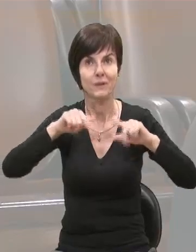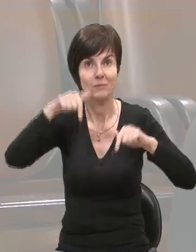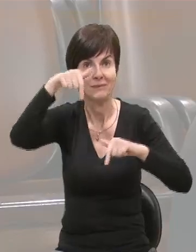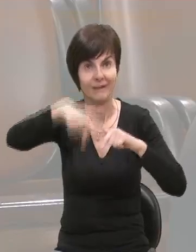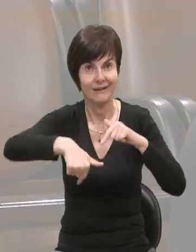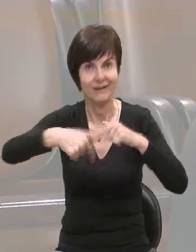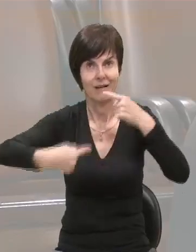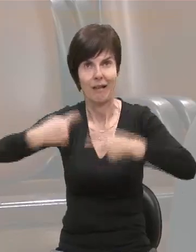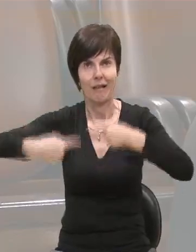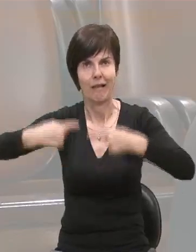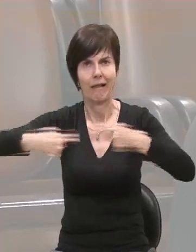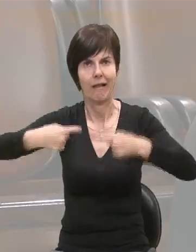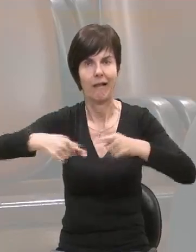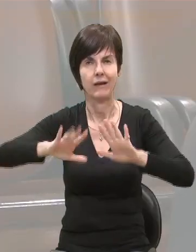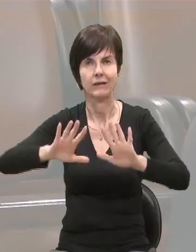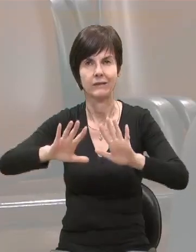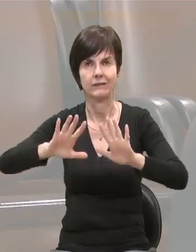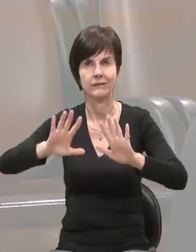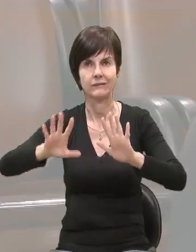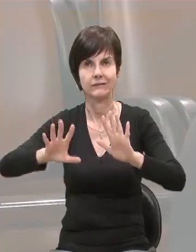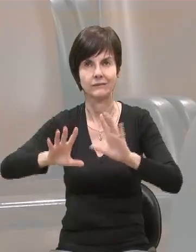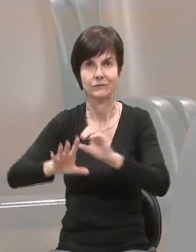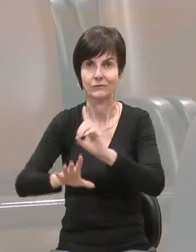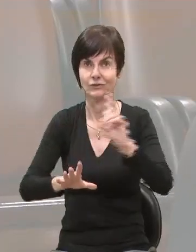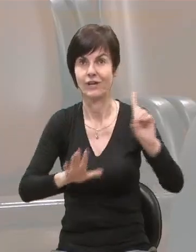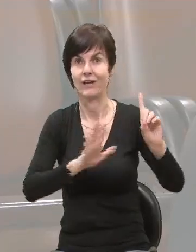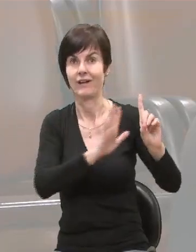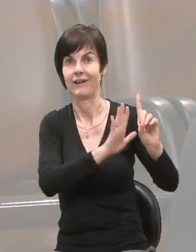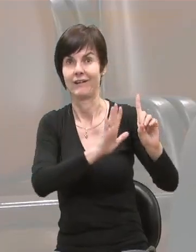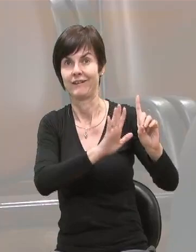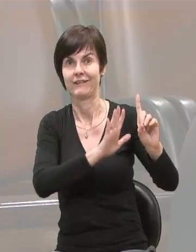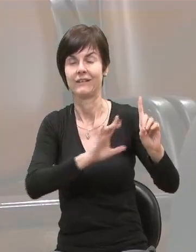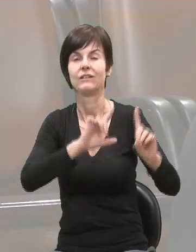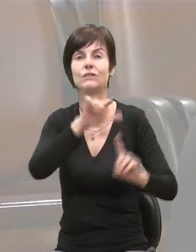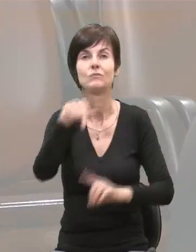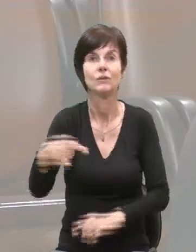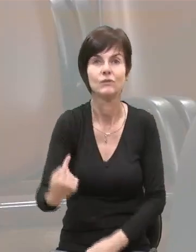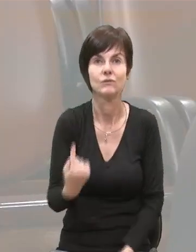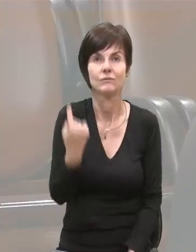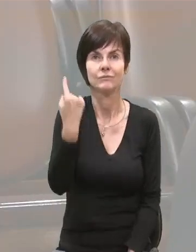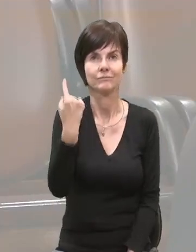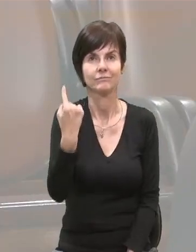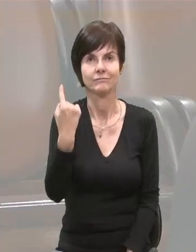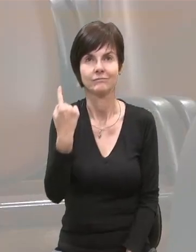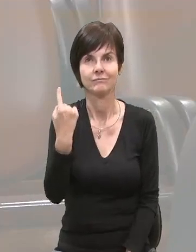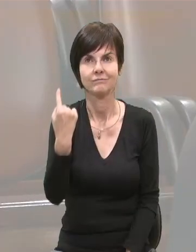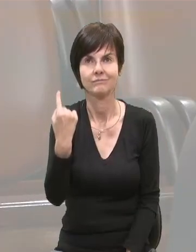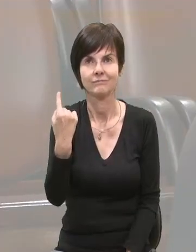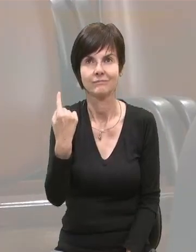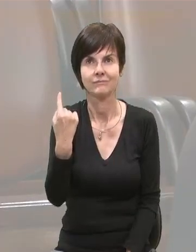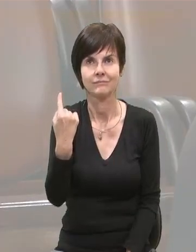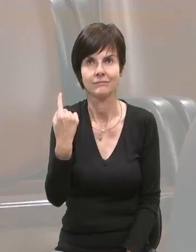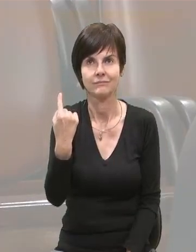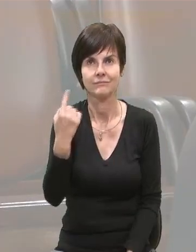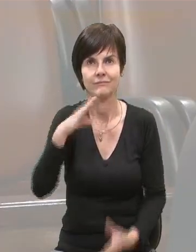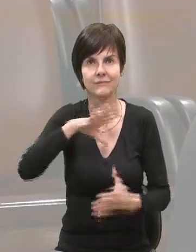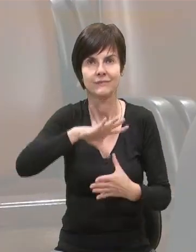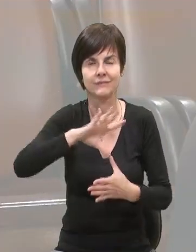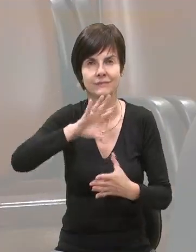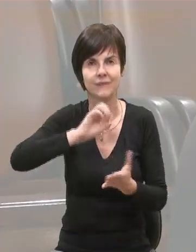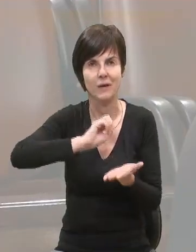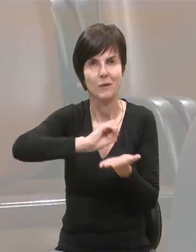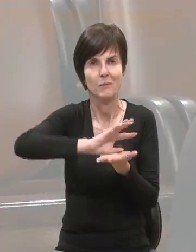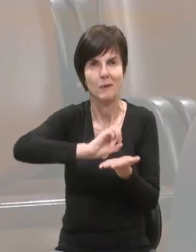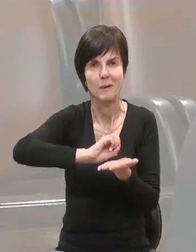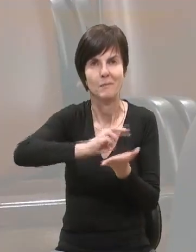mundo se cria os de direita, assim. Depois um só fica anexando o WhatsApp do outro ali,